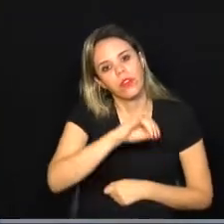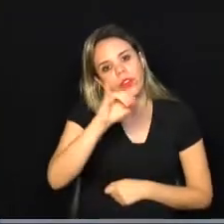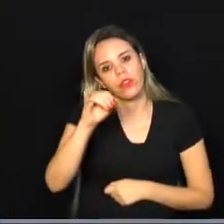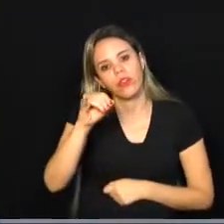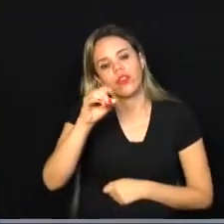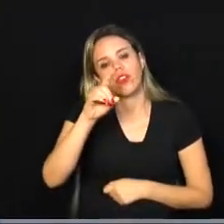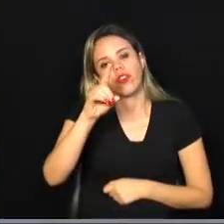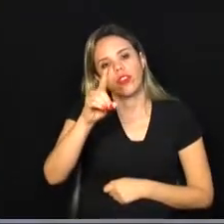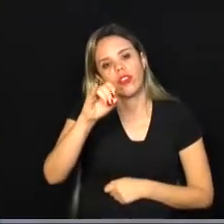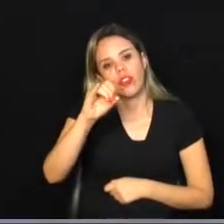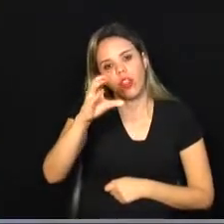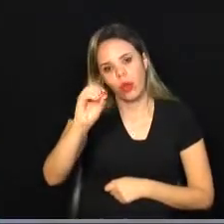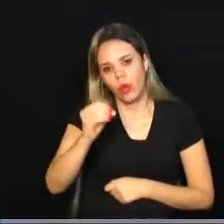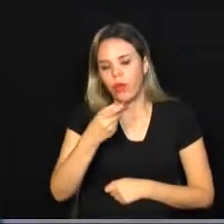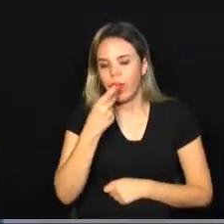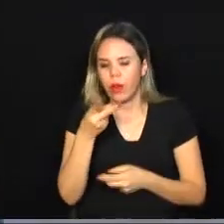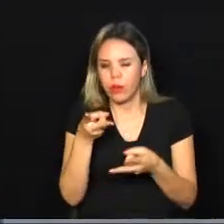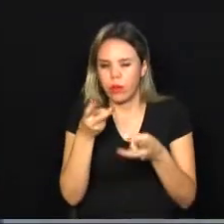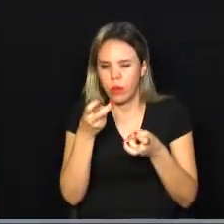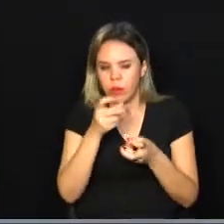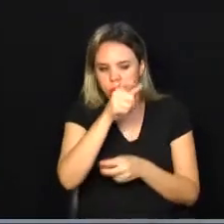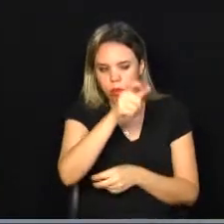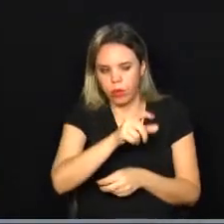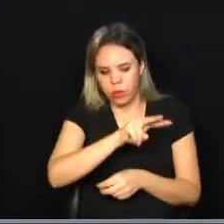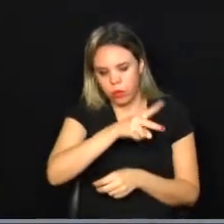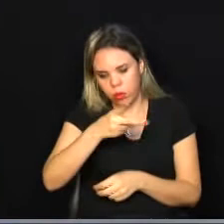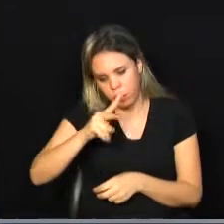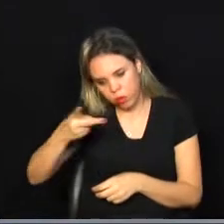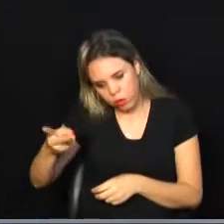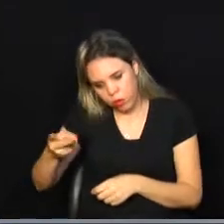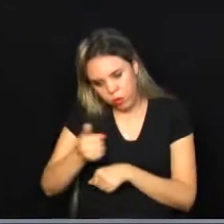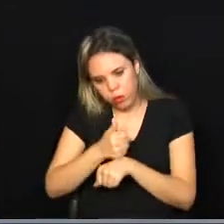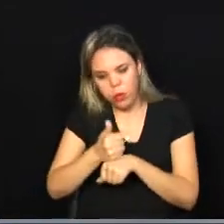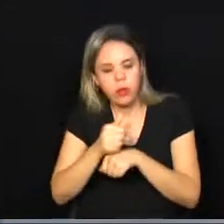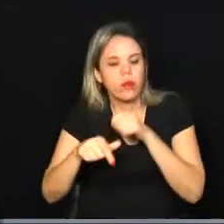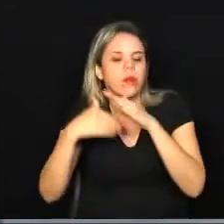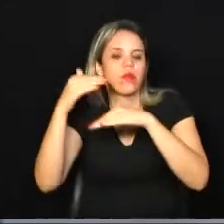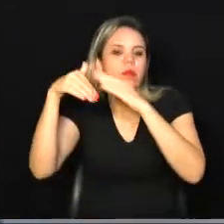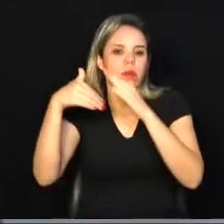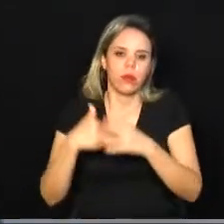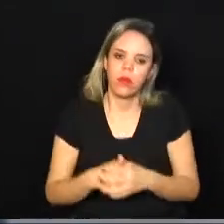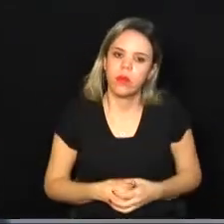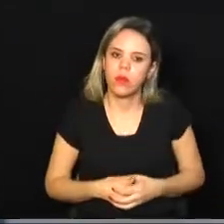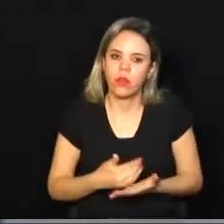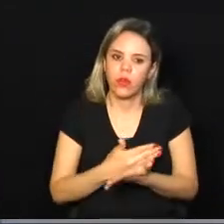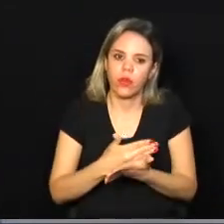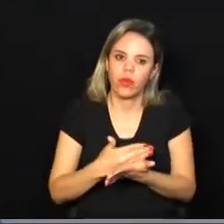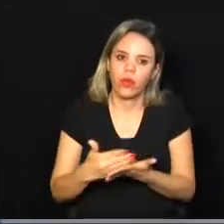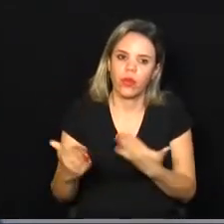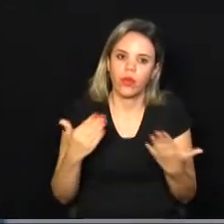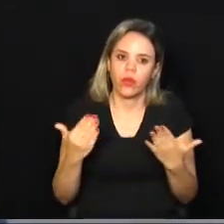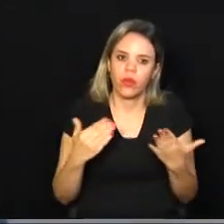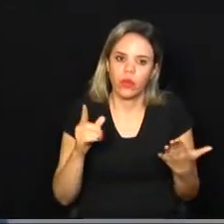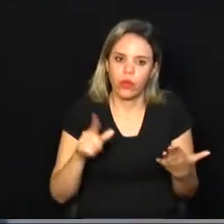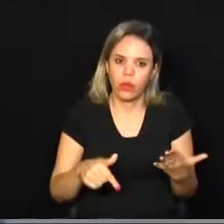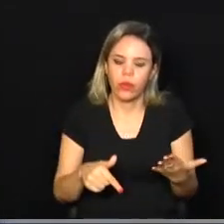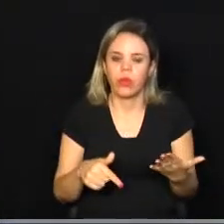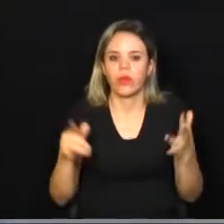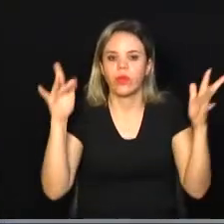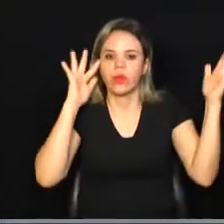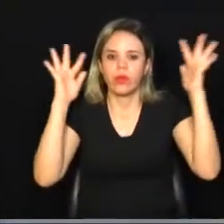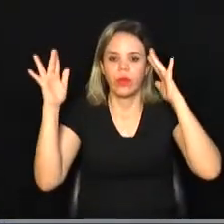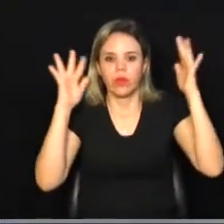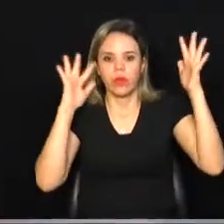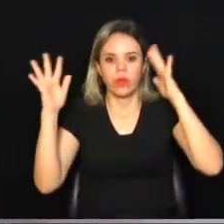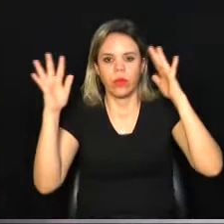a gente consegue observar uma transição na carreira dele, de um começo no qual ele era bastante